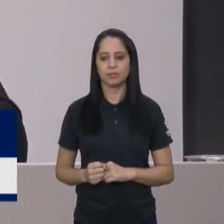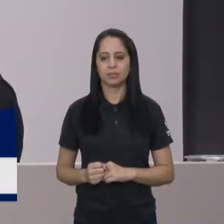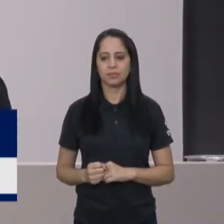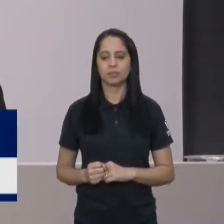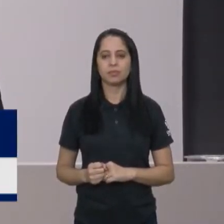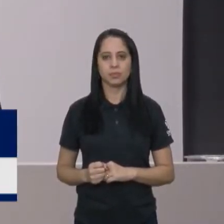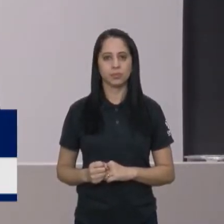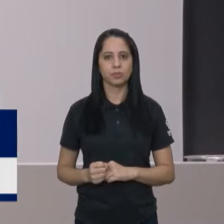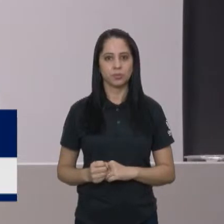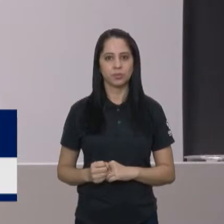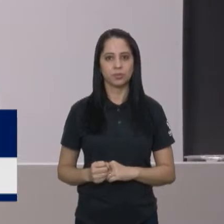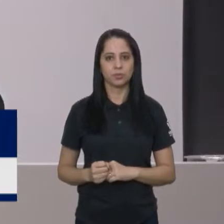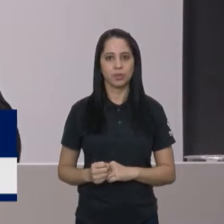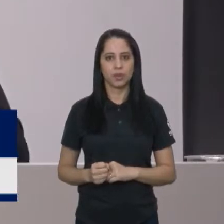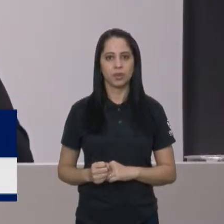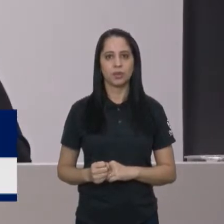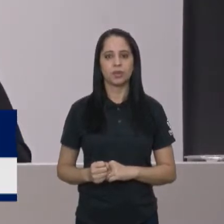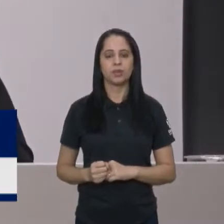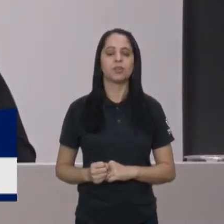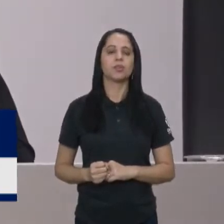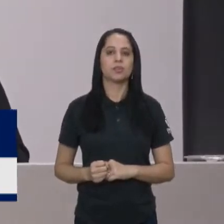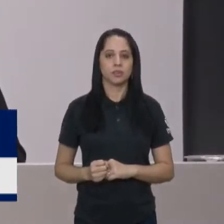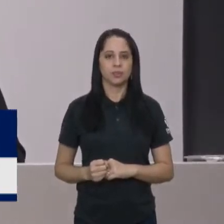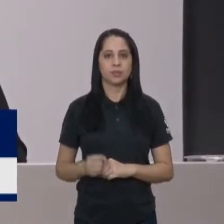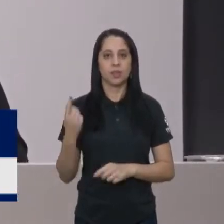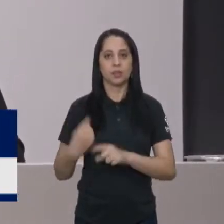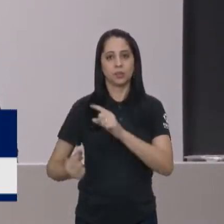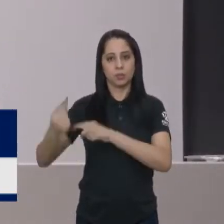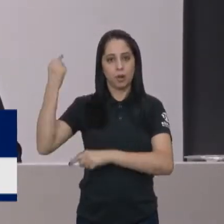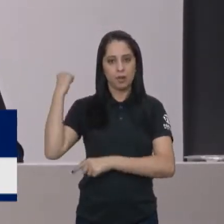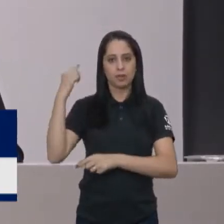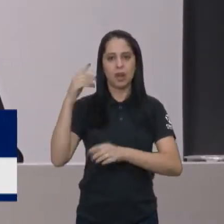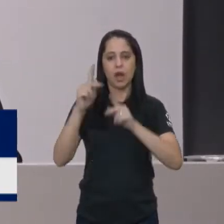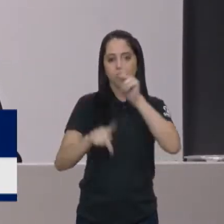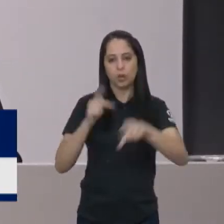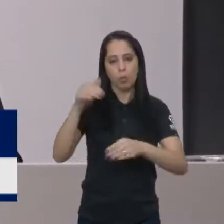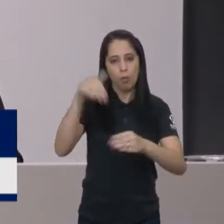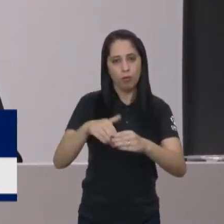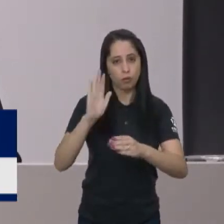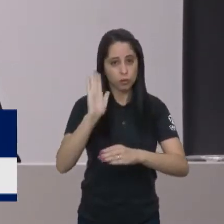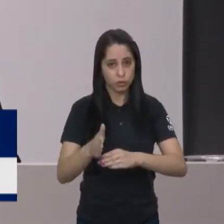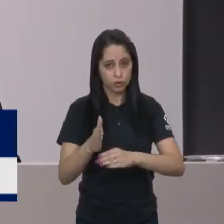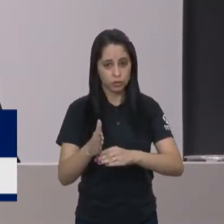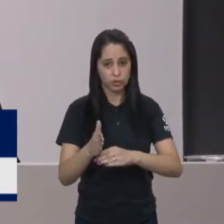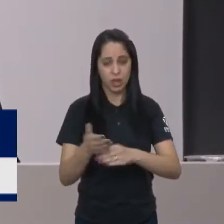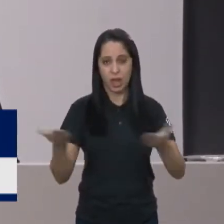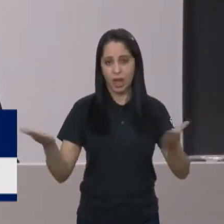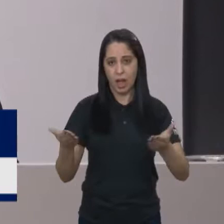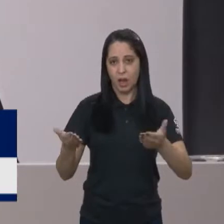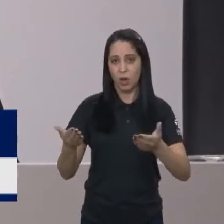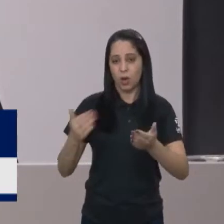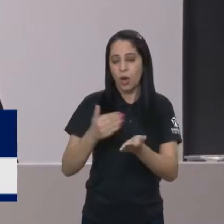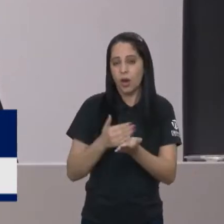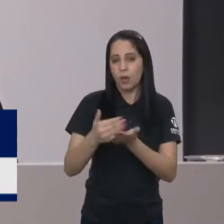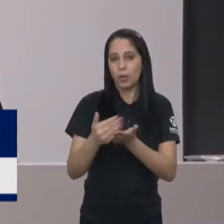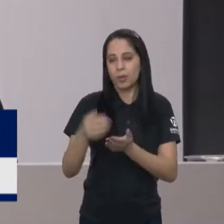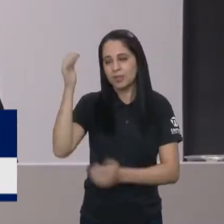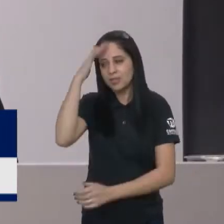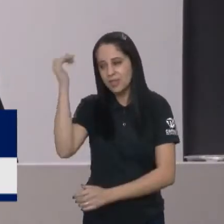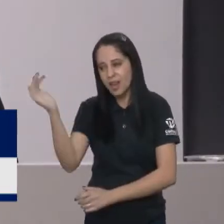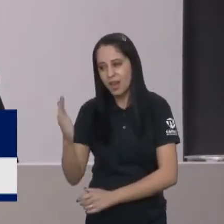Dando início sobre a proteção de Deus e lembrando que todo o poder emana do povo, declaramos aberta a